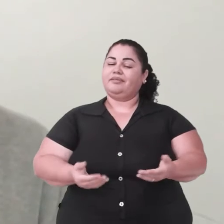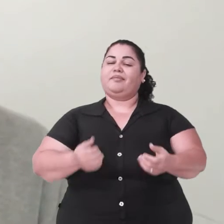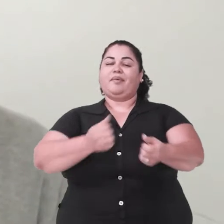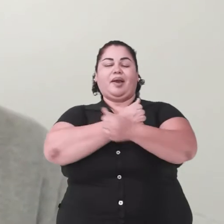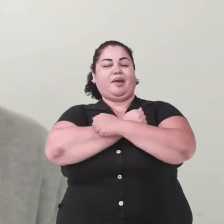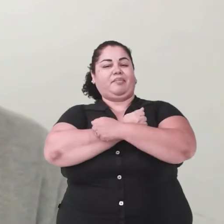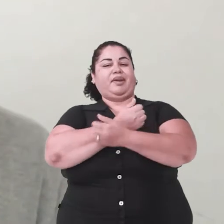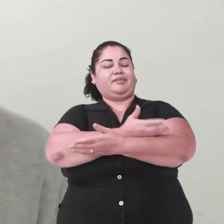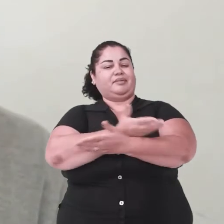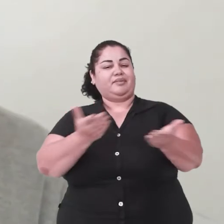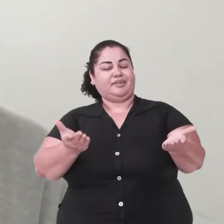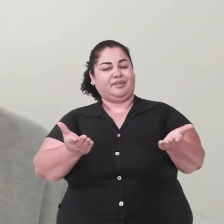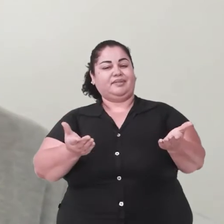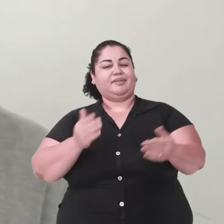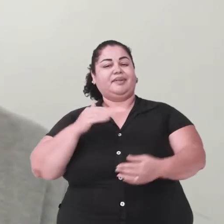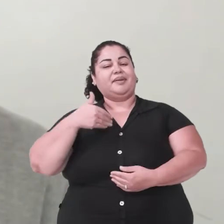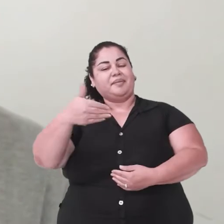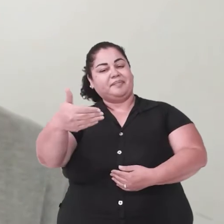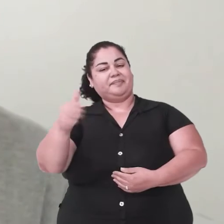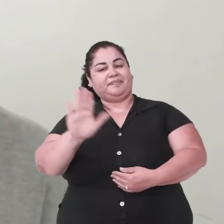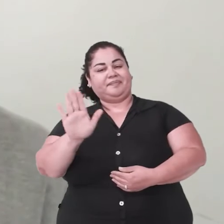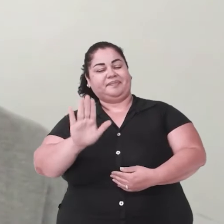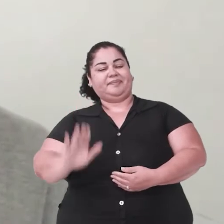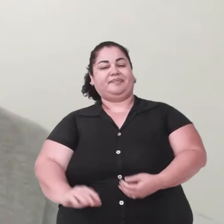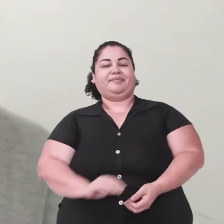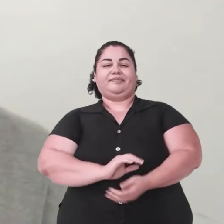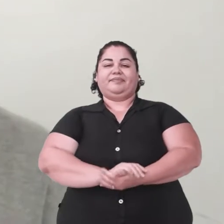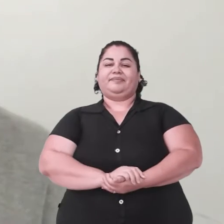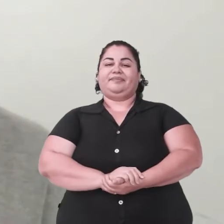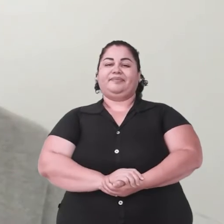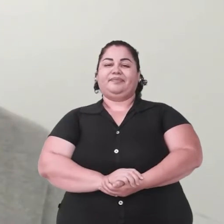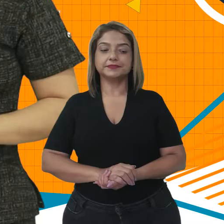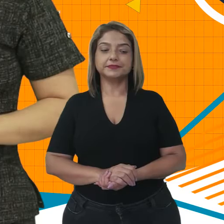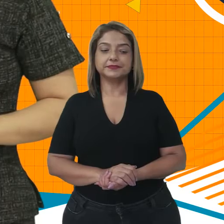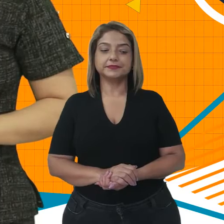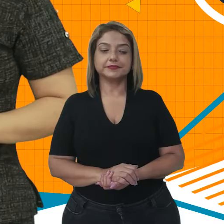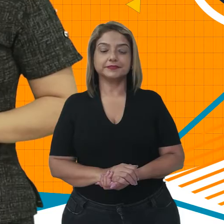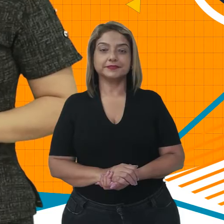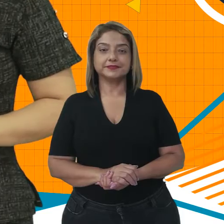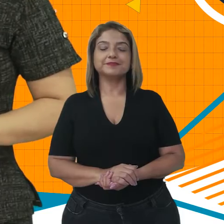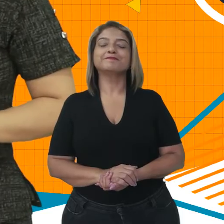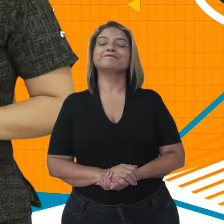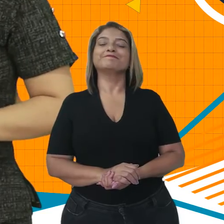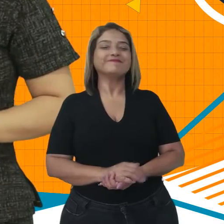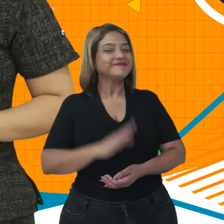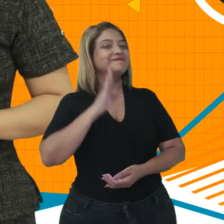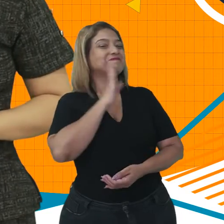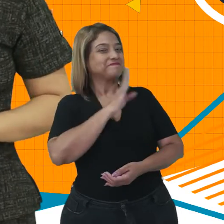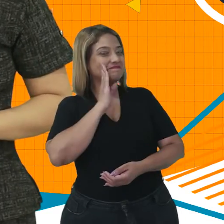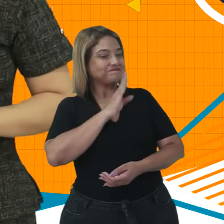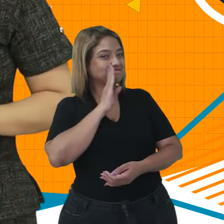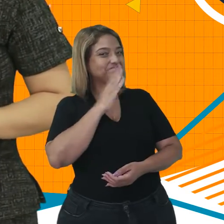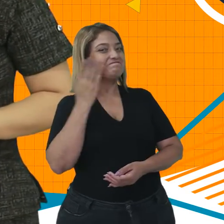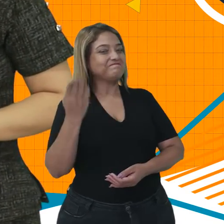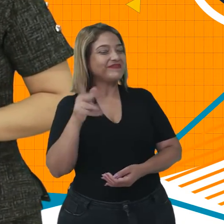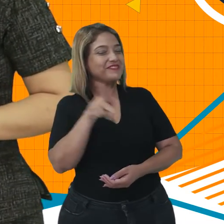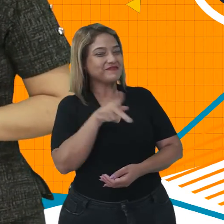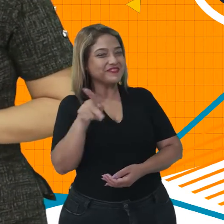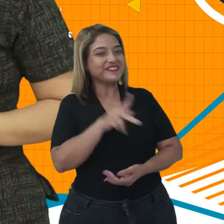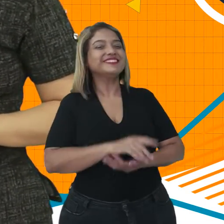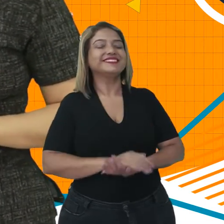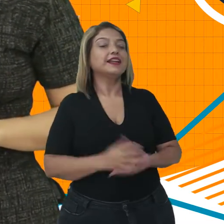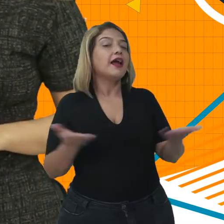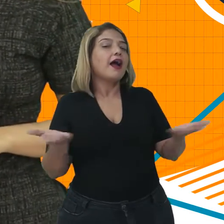Enfim, é isso. Um abraço para você e até a próxima. Muito legal, professor Anísio. Agora,